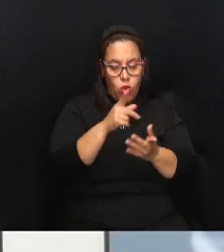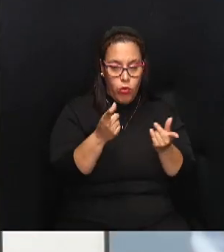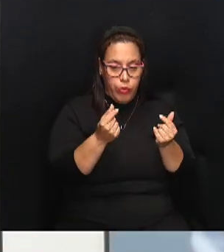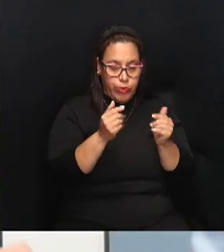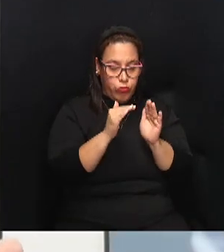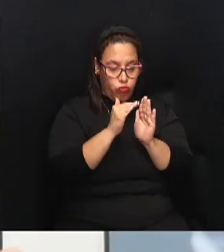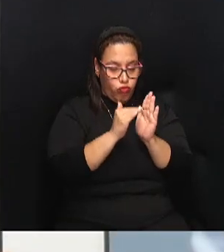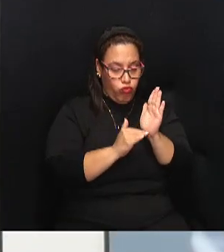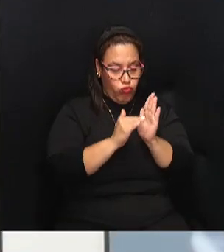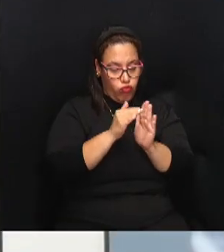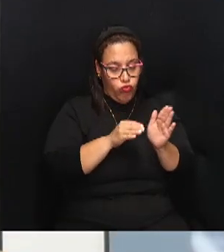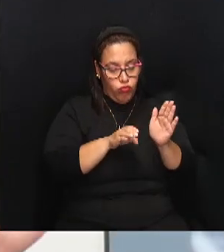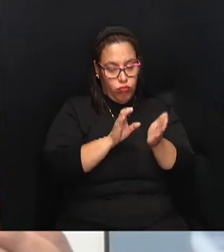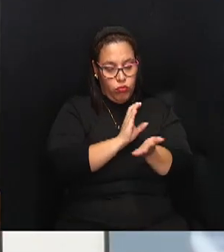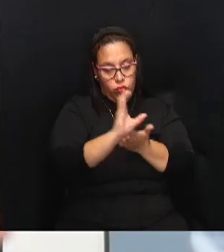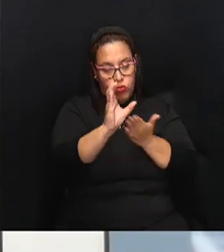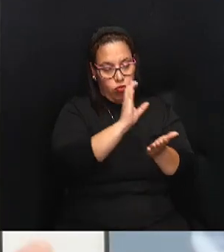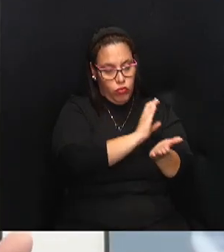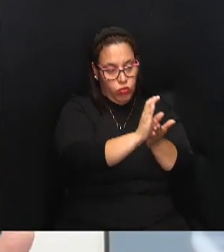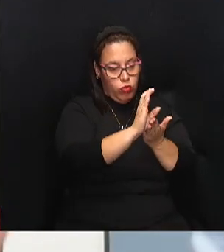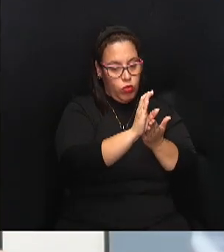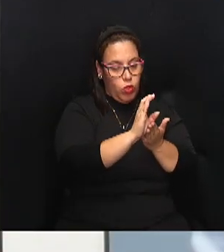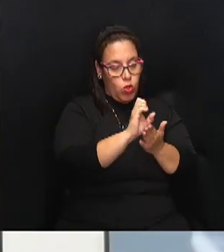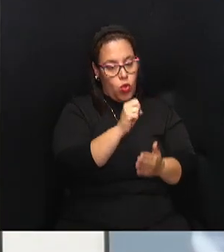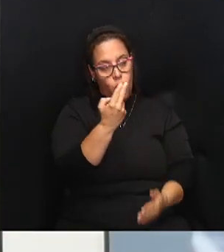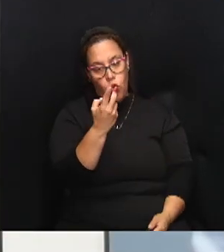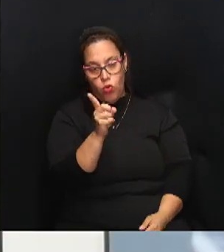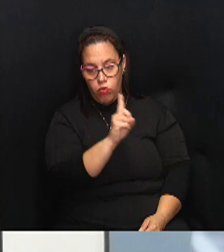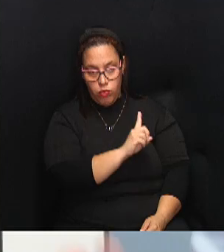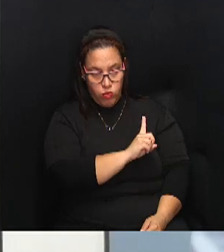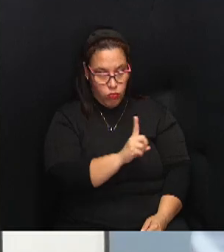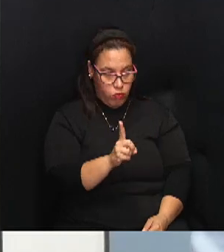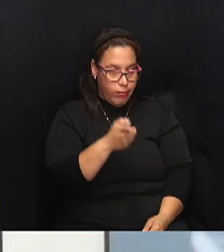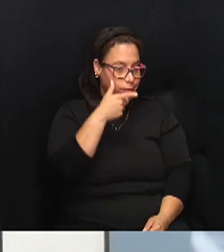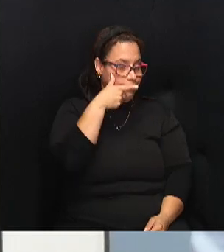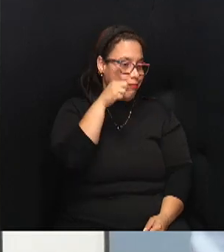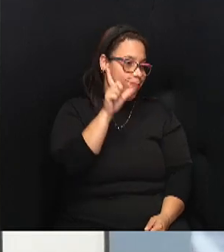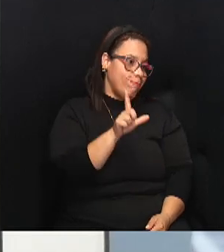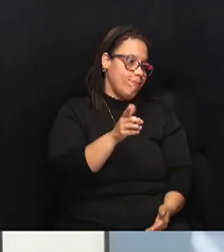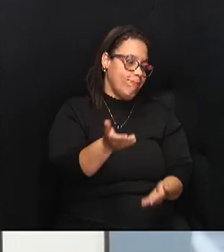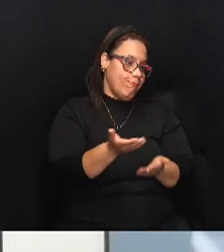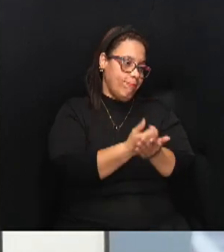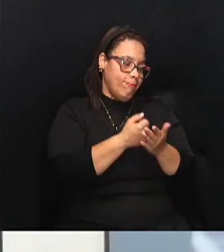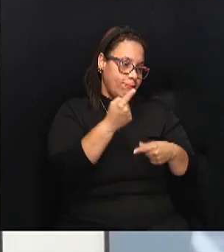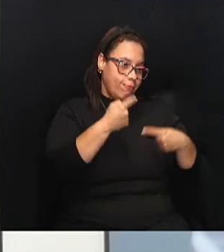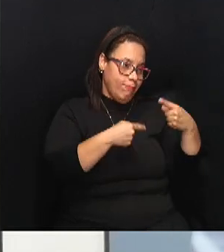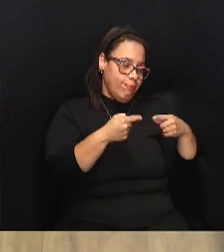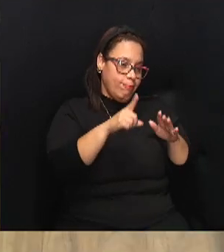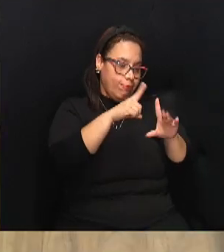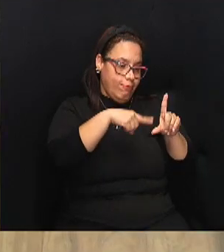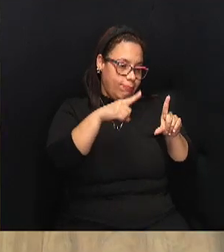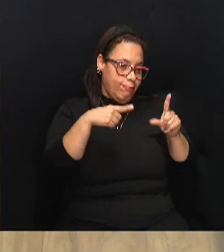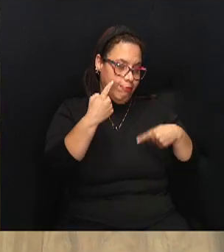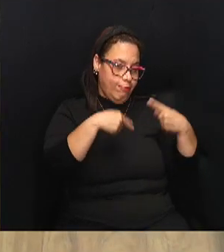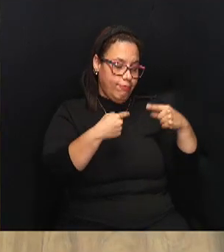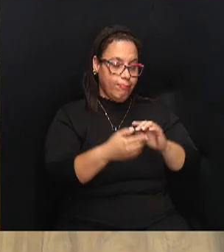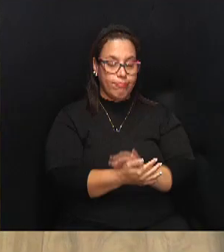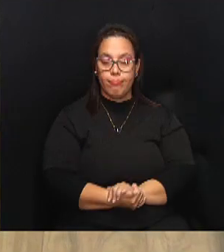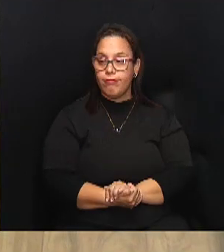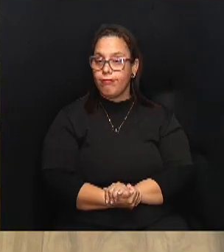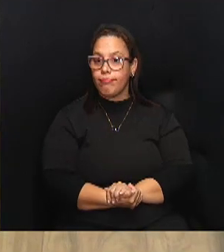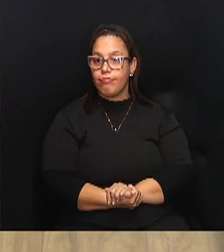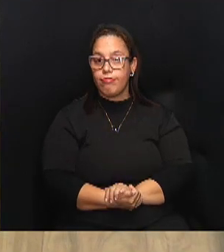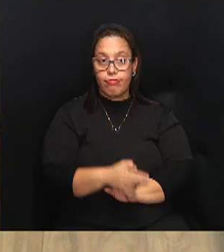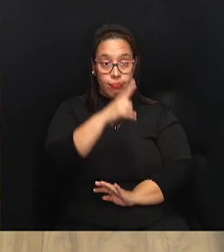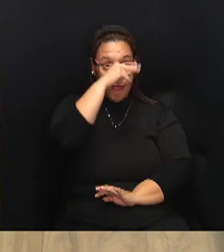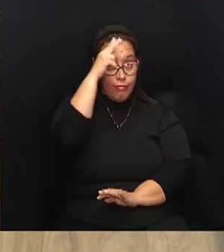economias e investimentos diretos e indiretos, que a gente não consegue trazer os dados aqui, por exemplo, para um debate. Nick,